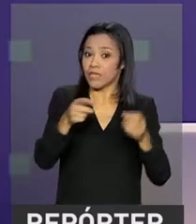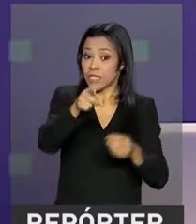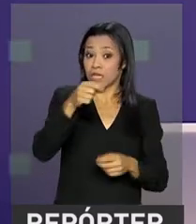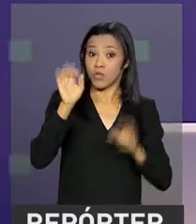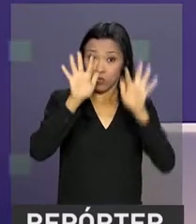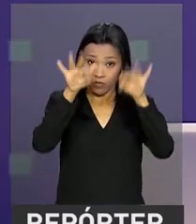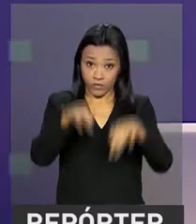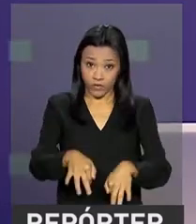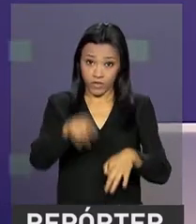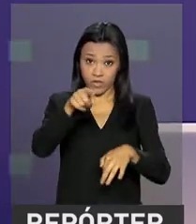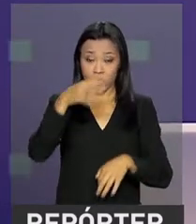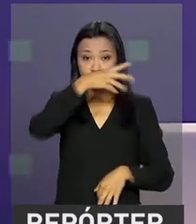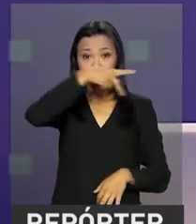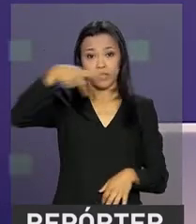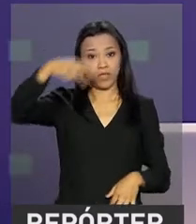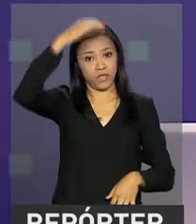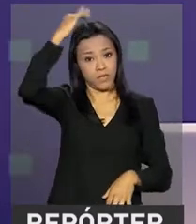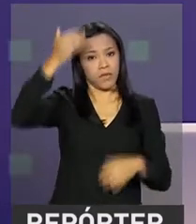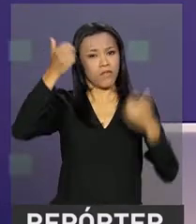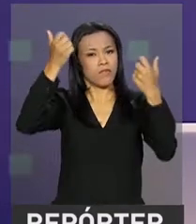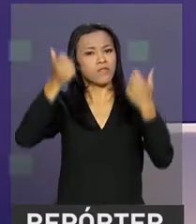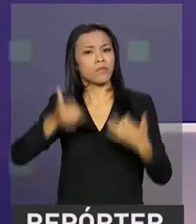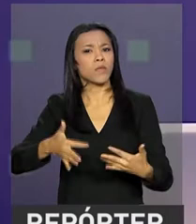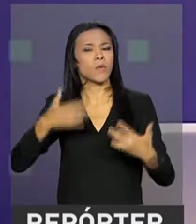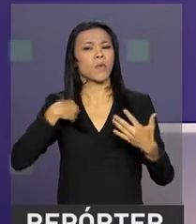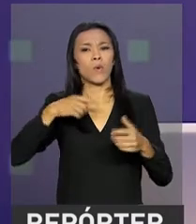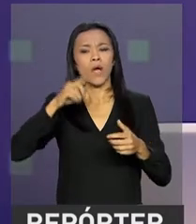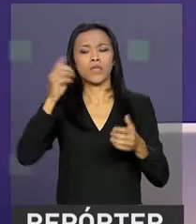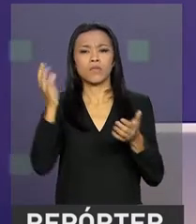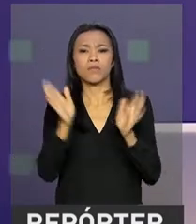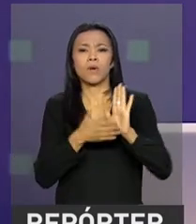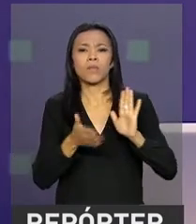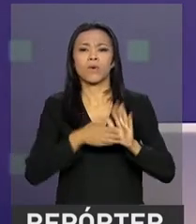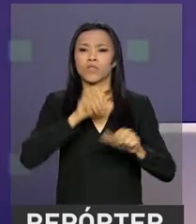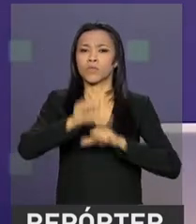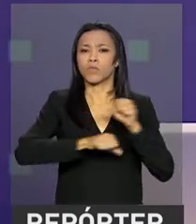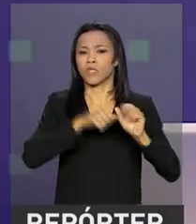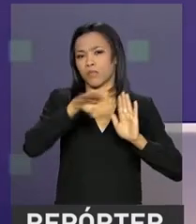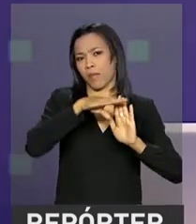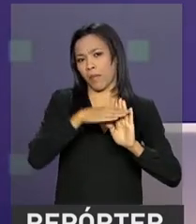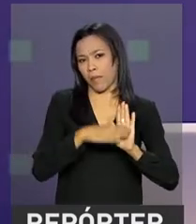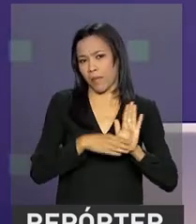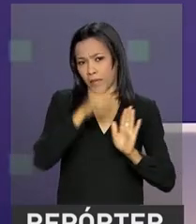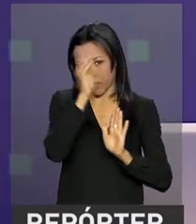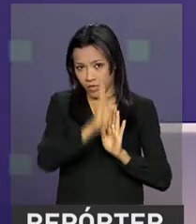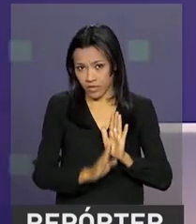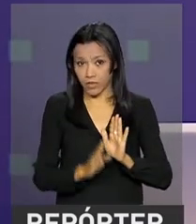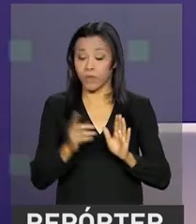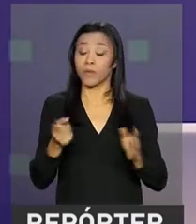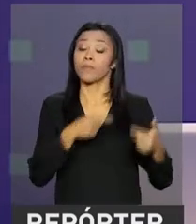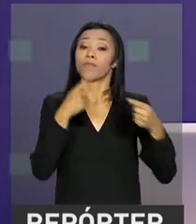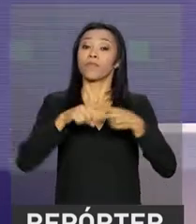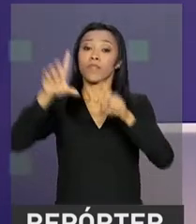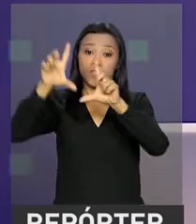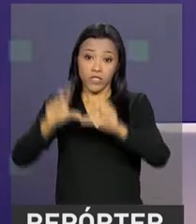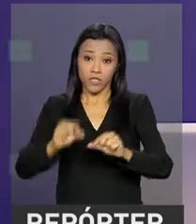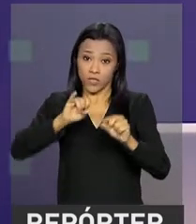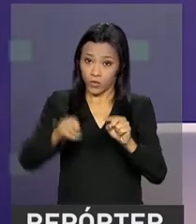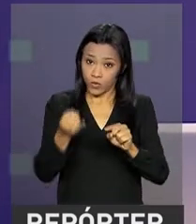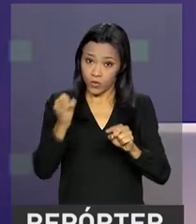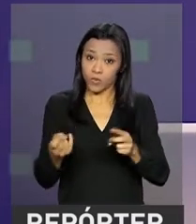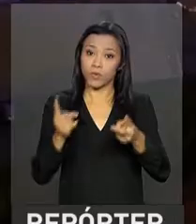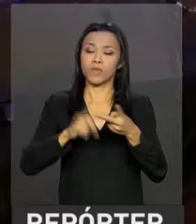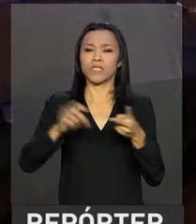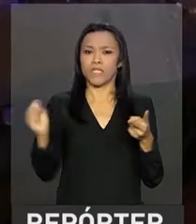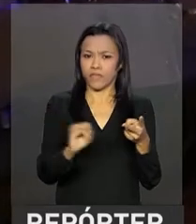falou sobre a agenda de reformas no país a retomada do crescimento e da geração de empregos a queda da taxa de juros e da